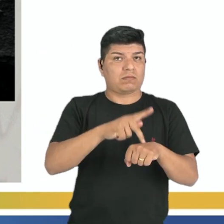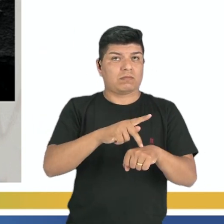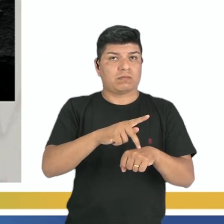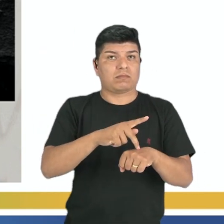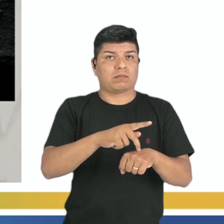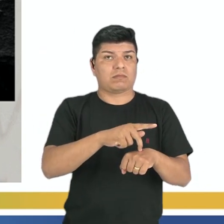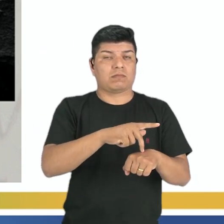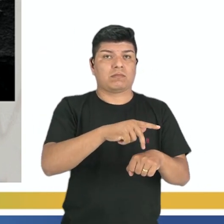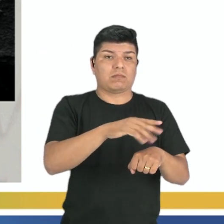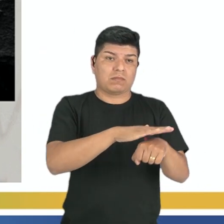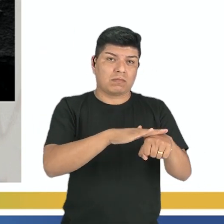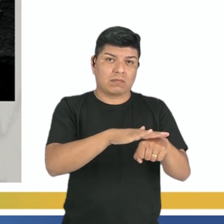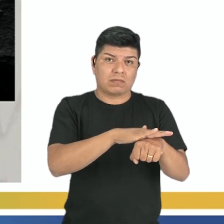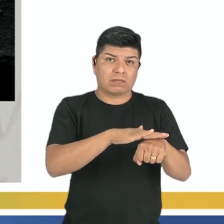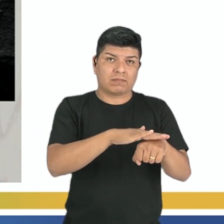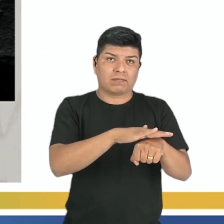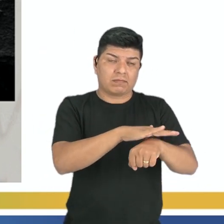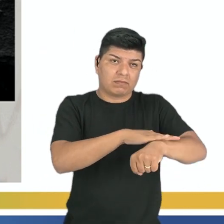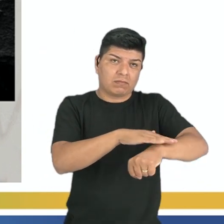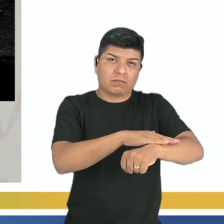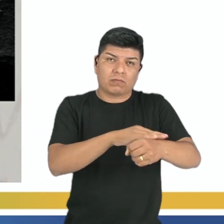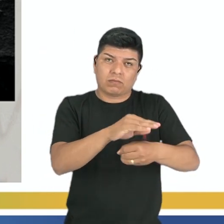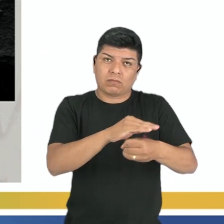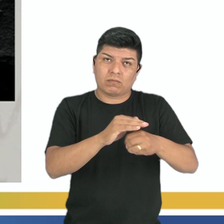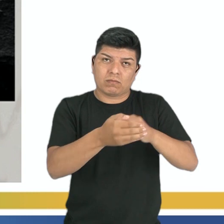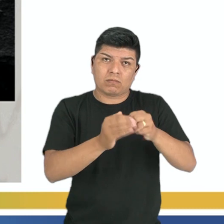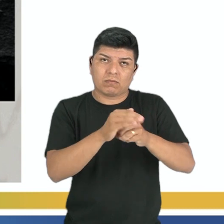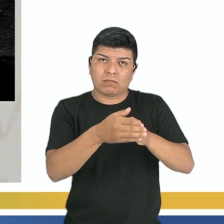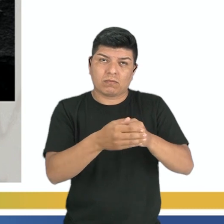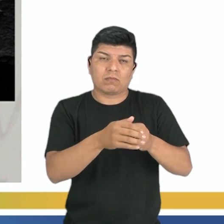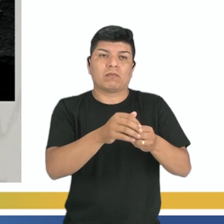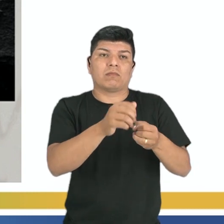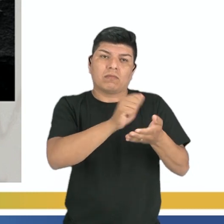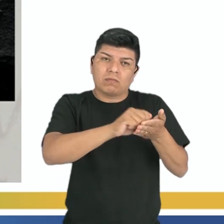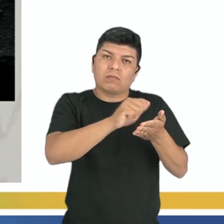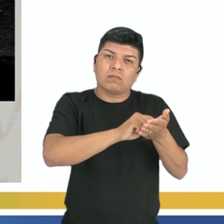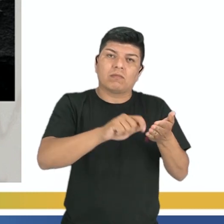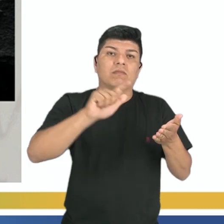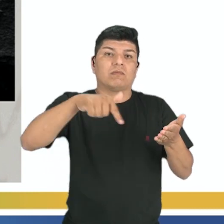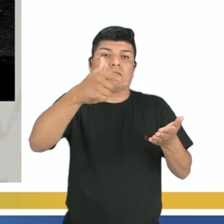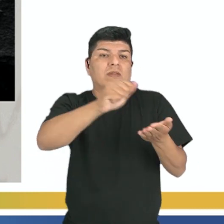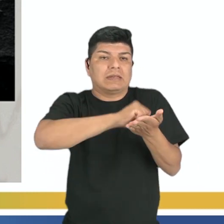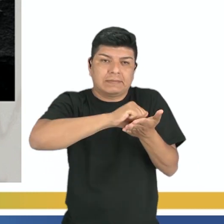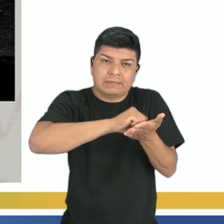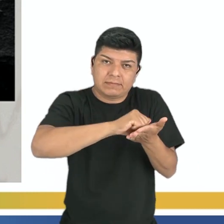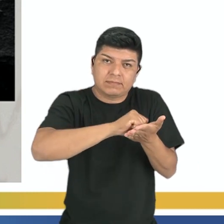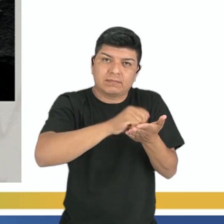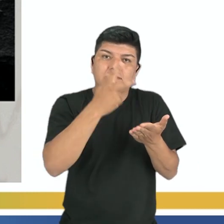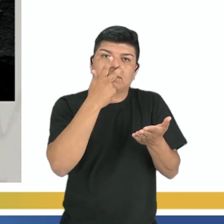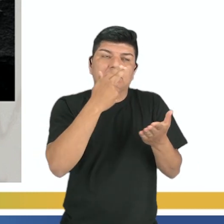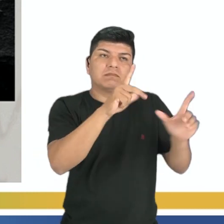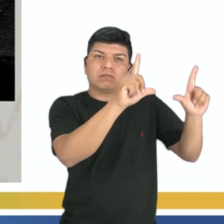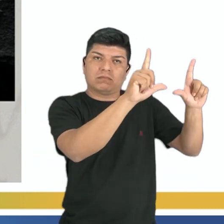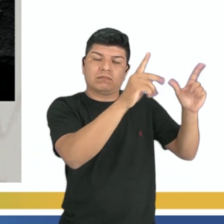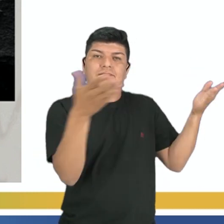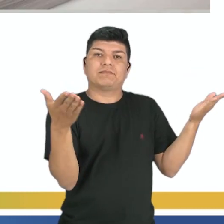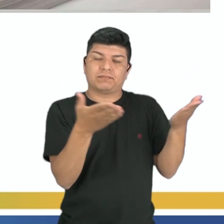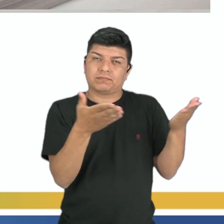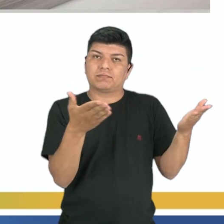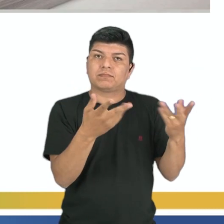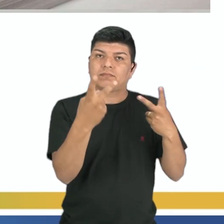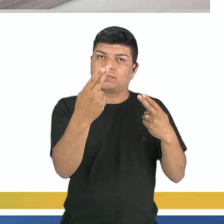em cera, né? Que lhes permitia escrever e apagar quantas vezes quisesse. Como se fosse um quadro hoje, uma lousa hoje, né,